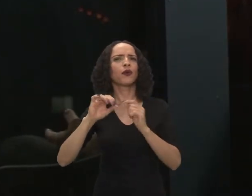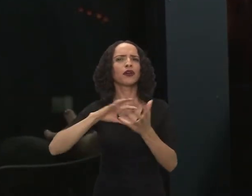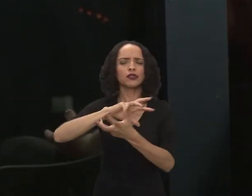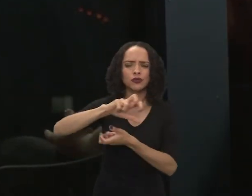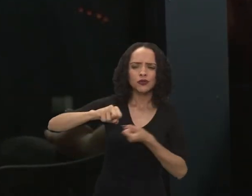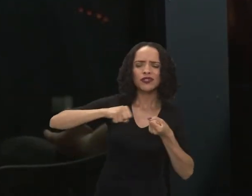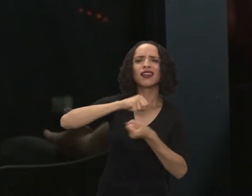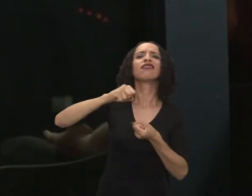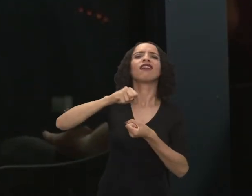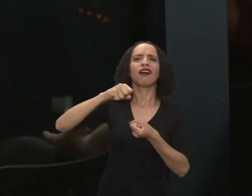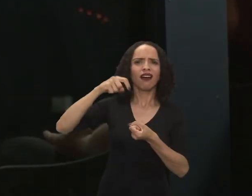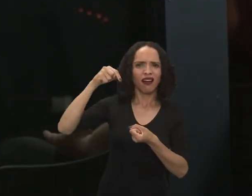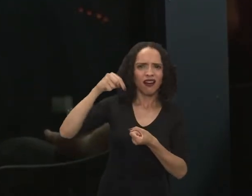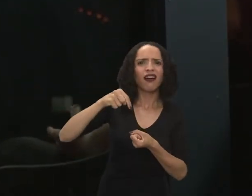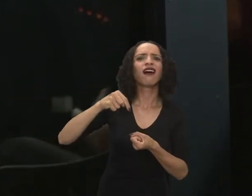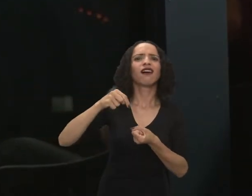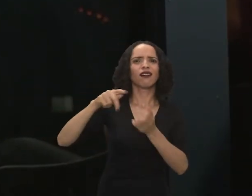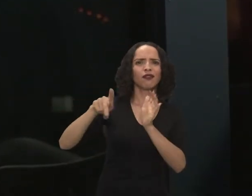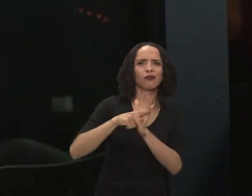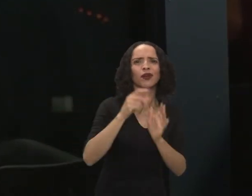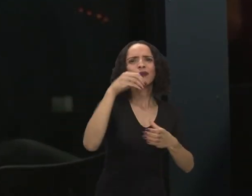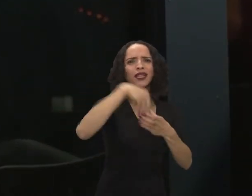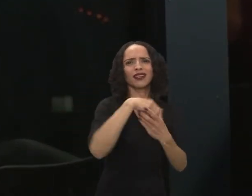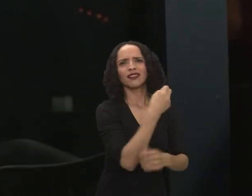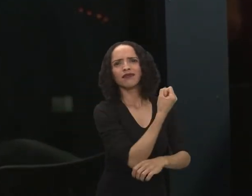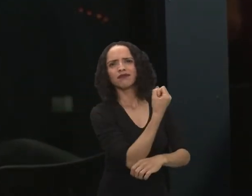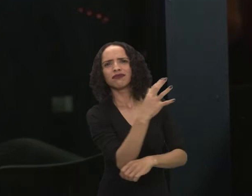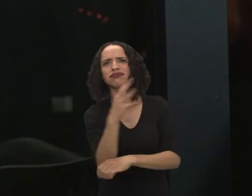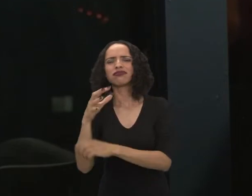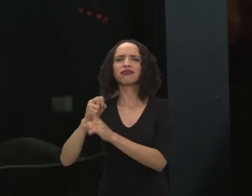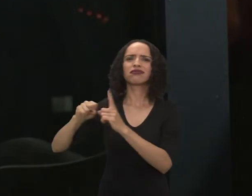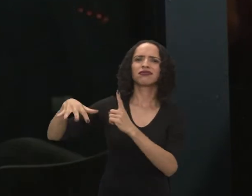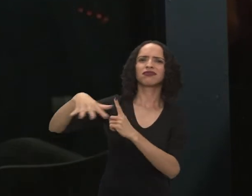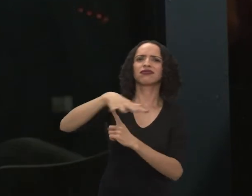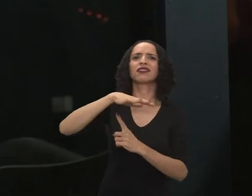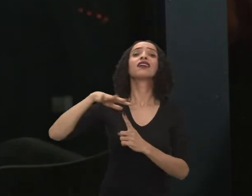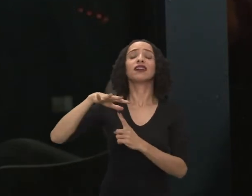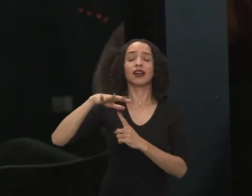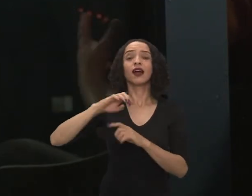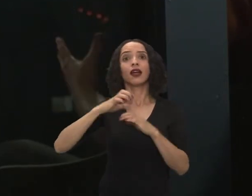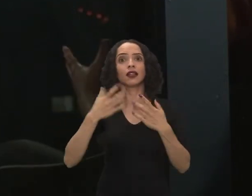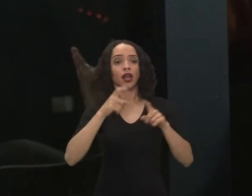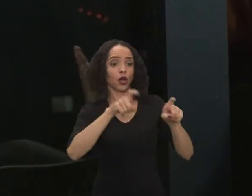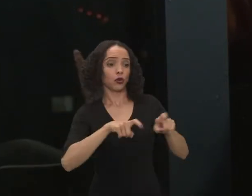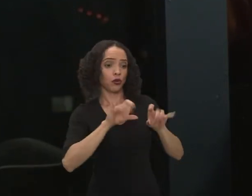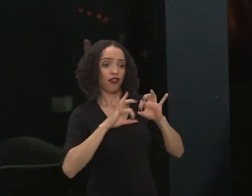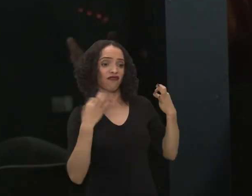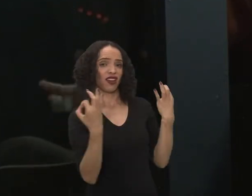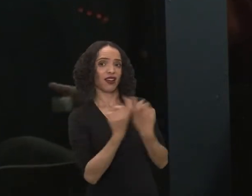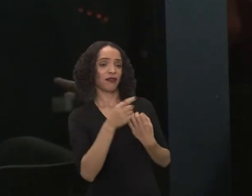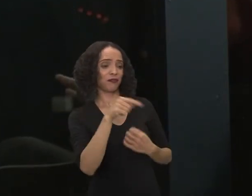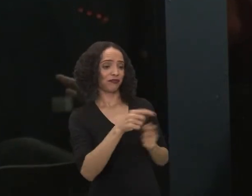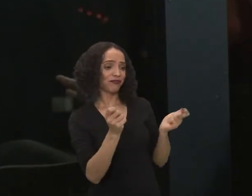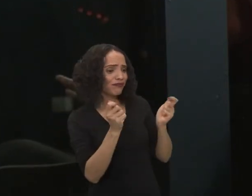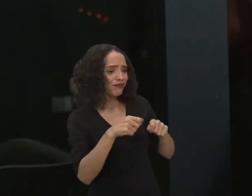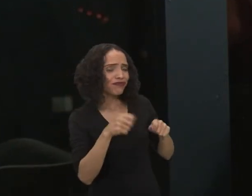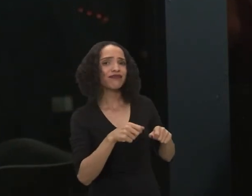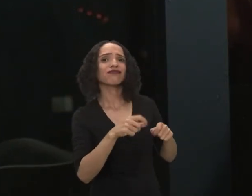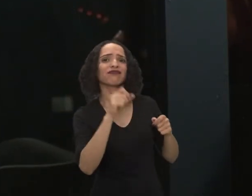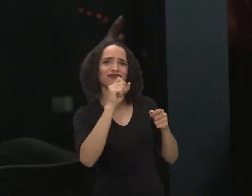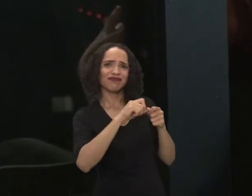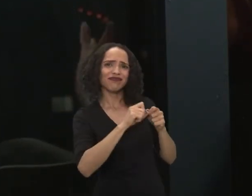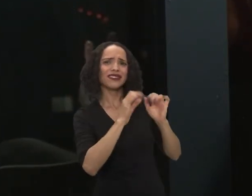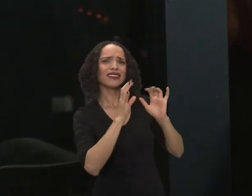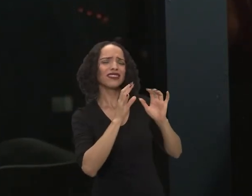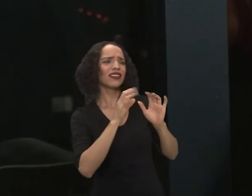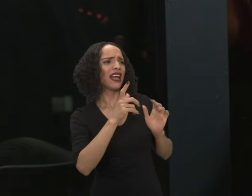são sustentáveis do ponto de vista ambiental, né? Então, a agricultura familiar tem muito mais condição de produzir dessa maneira, de